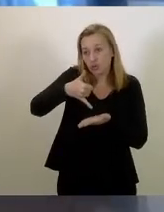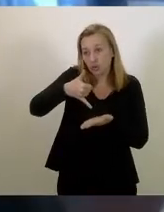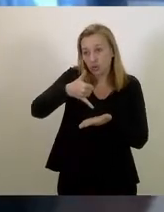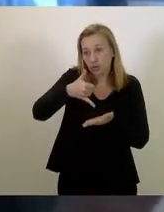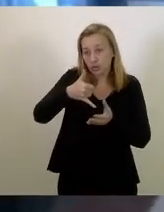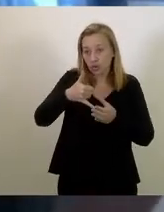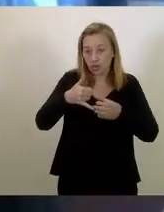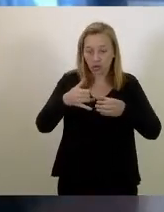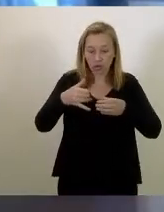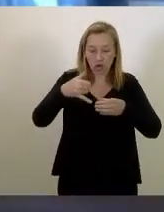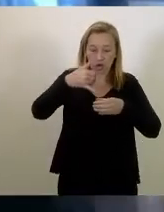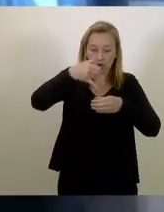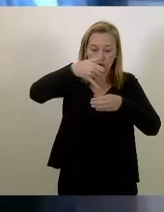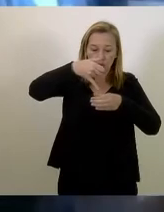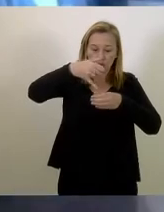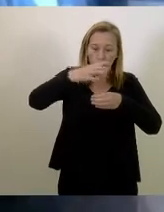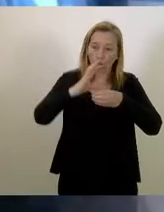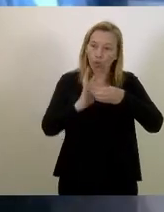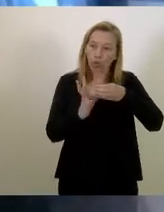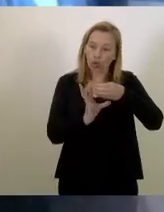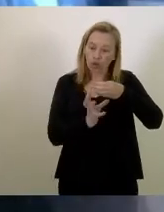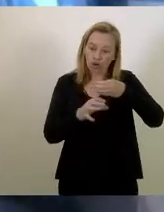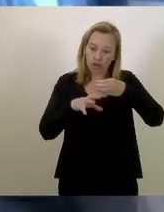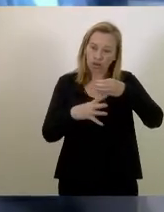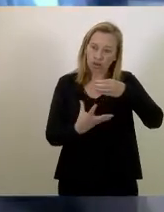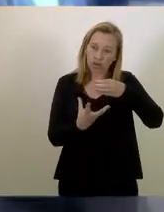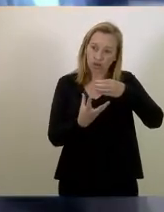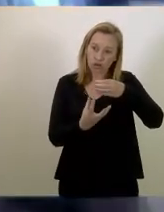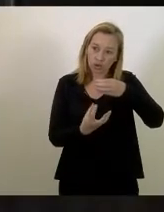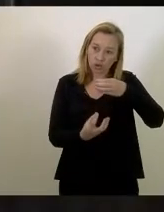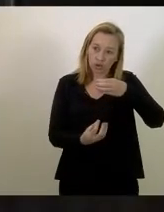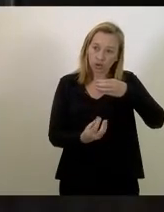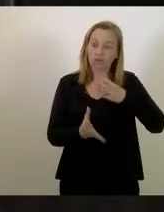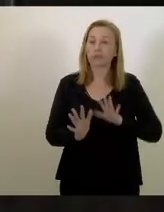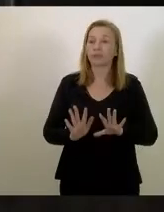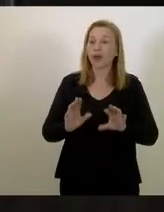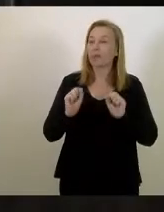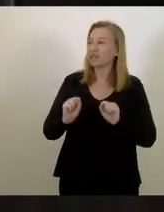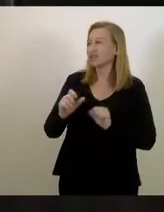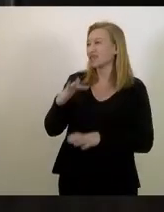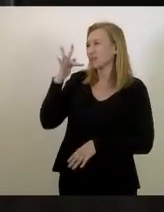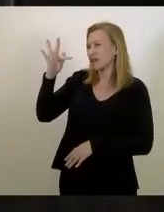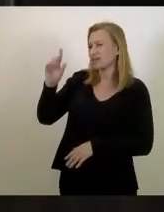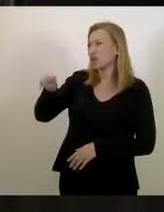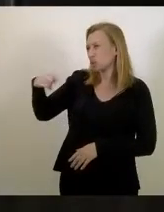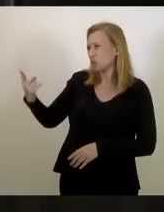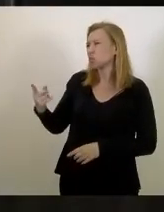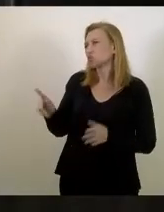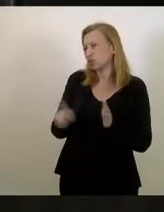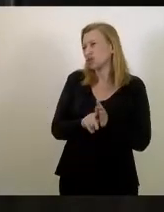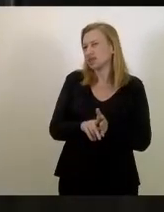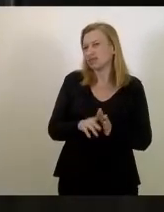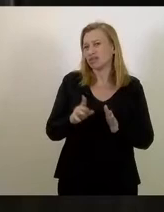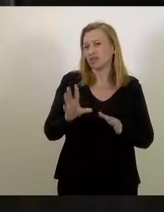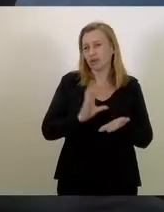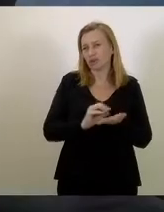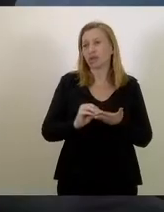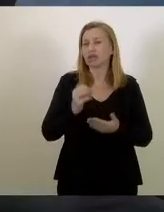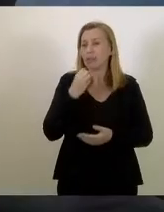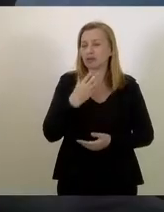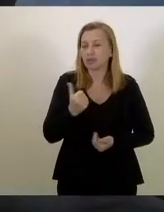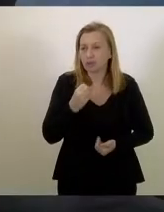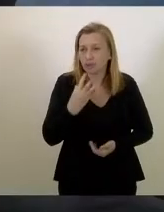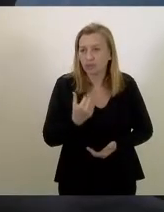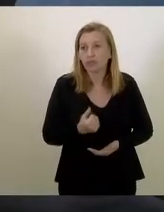como e nós conseguimos se vossa excelência puder ser breve que ainda tem outros projetos na pauta tá bom eu